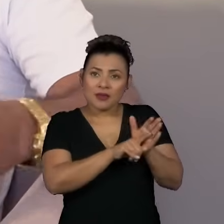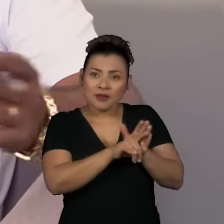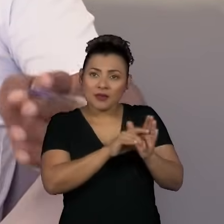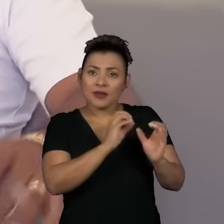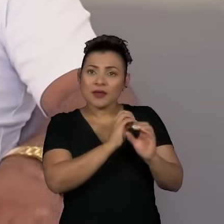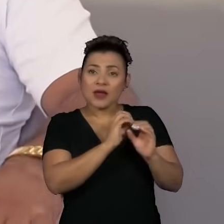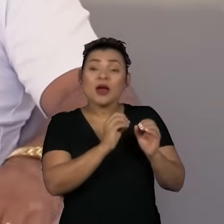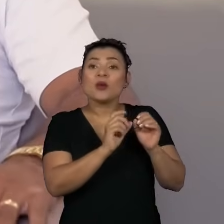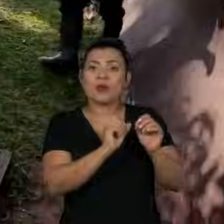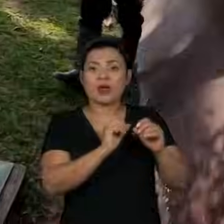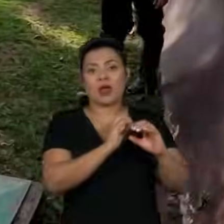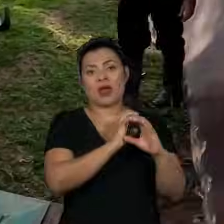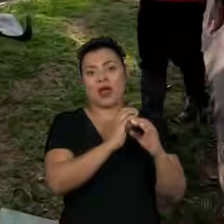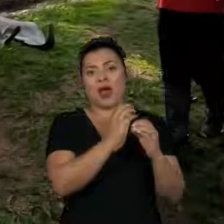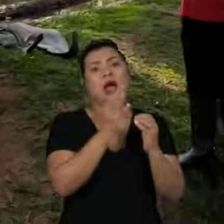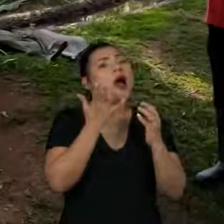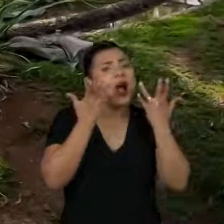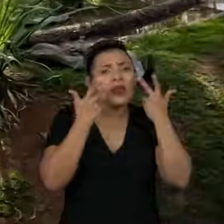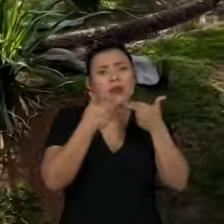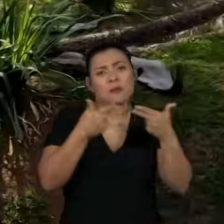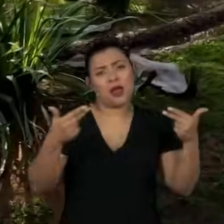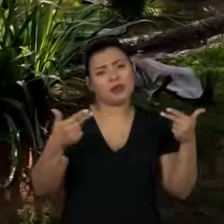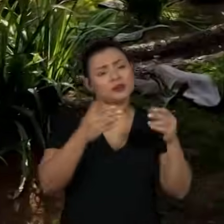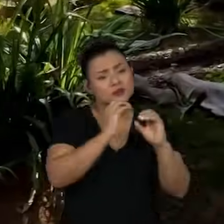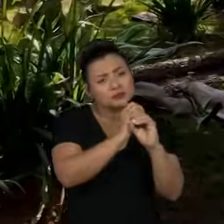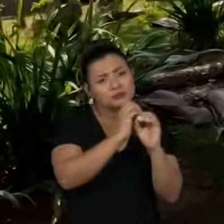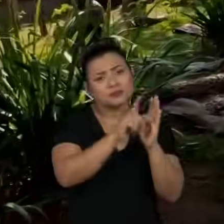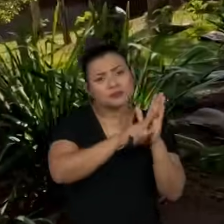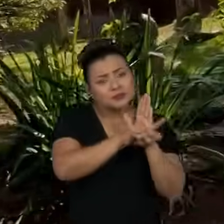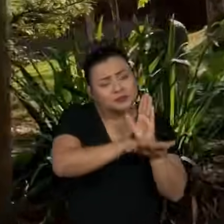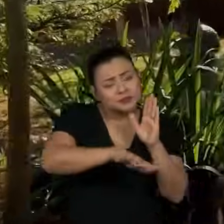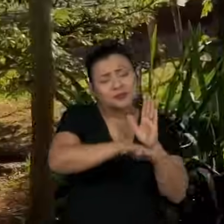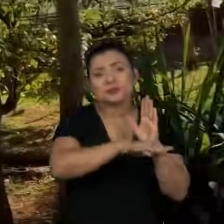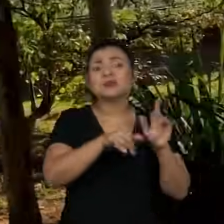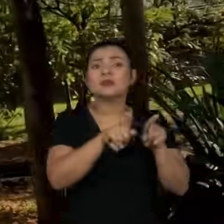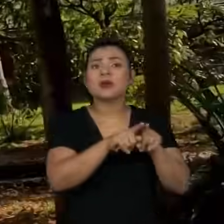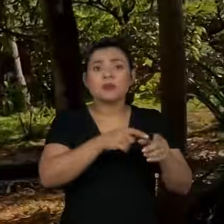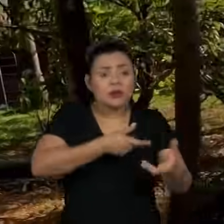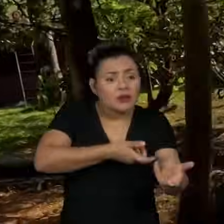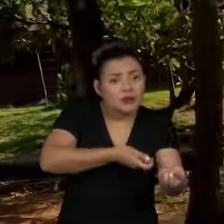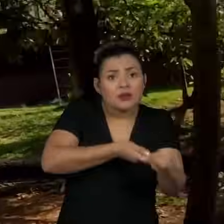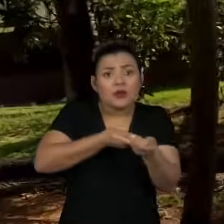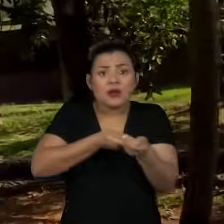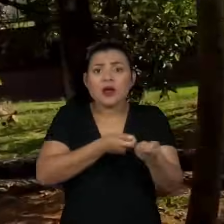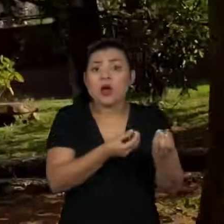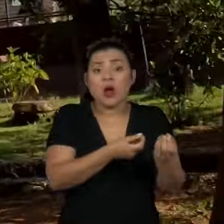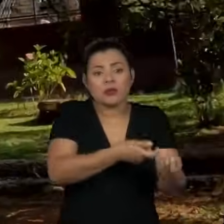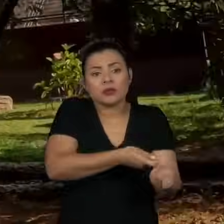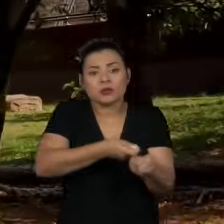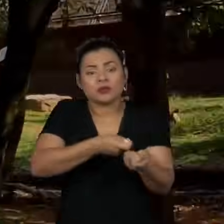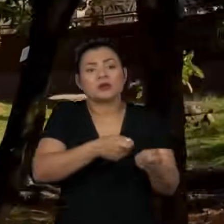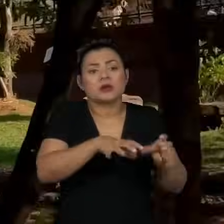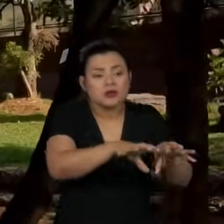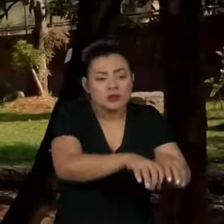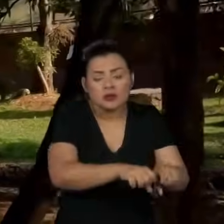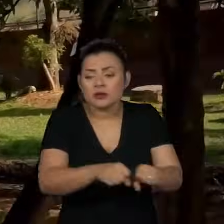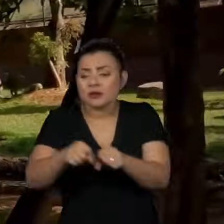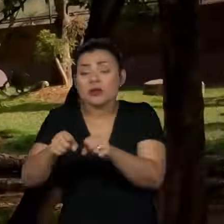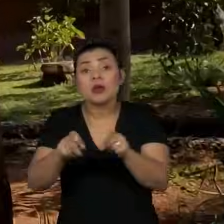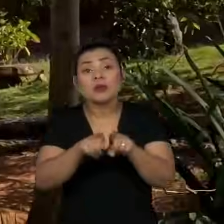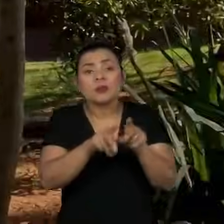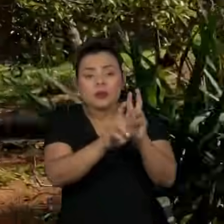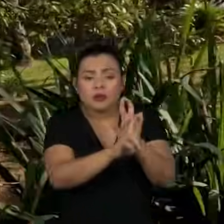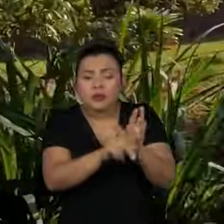animais, no repitário, no serpentário. Eu cuido do manejo, a higienização do local e também a observação das espécies, né?